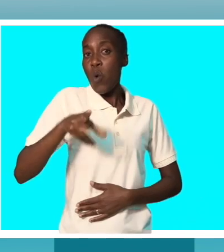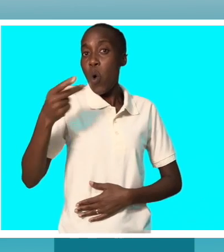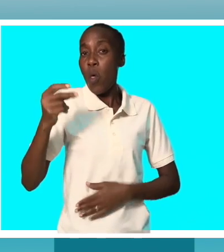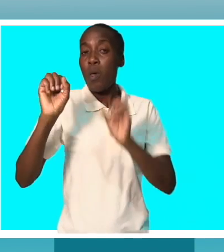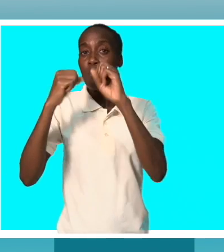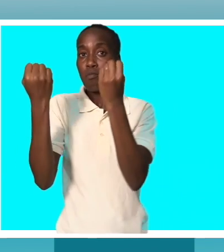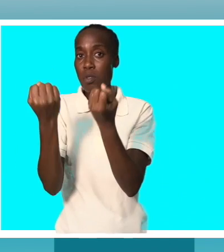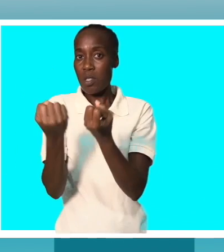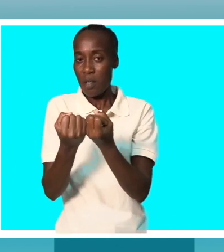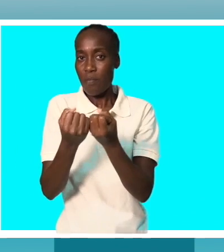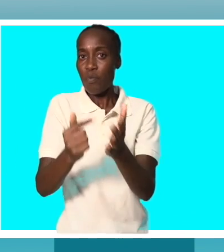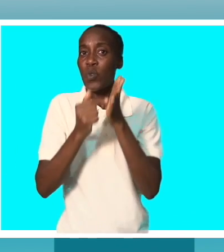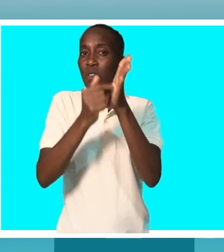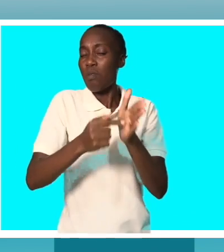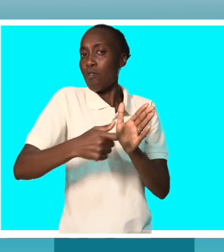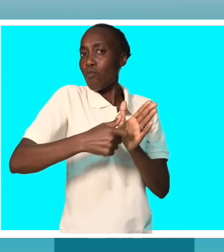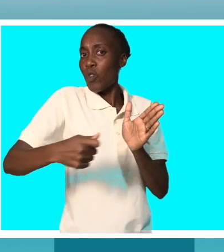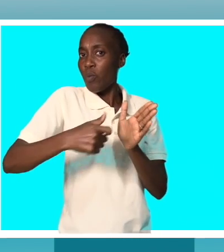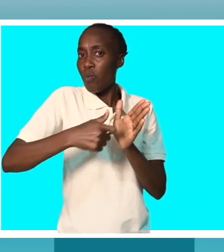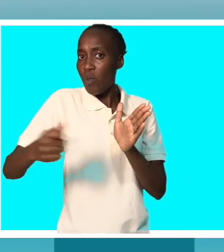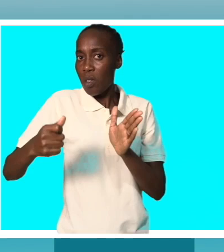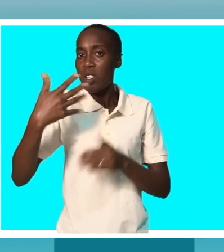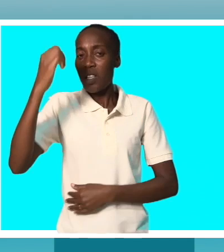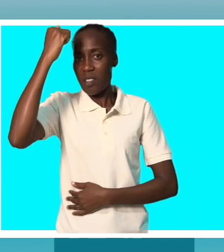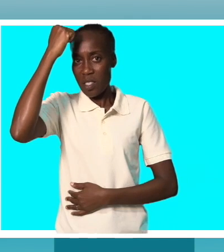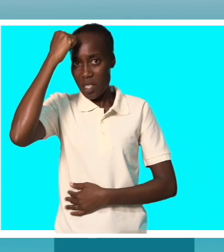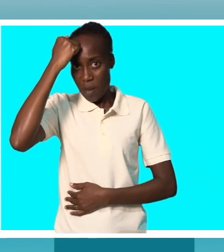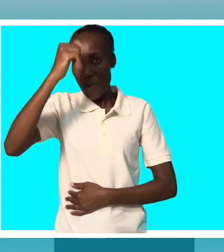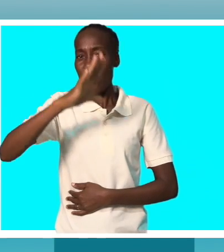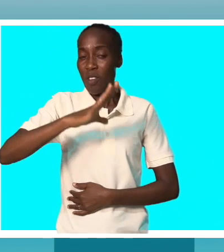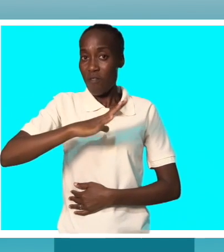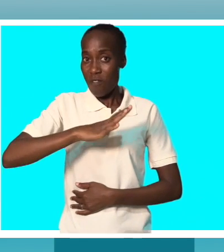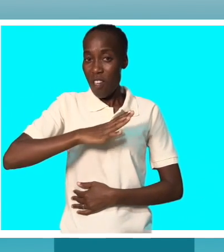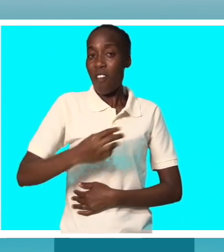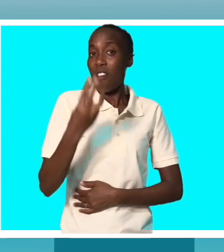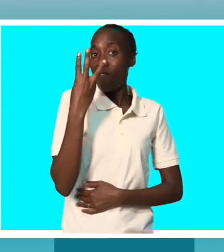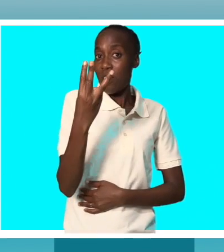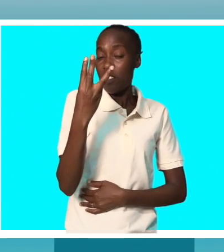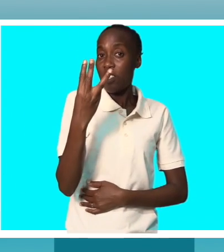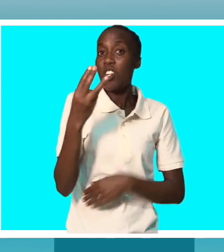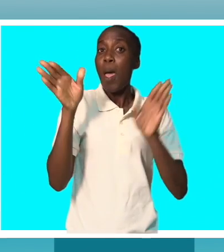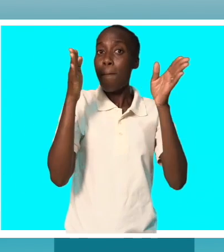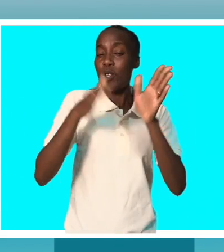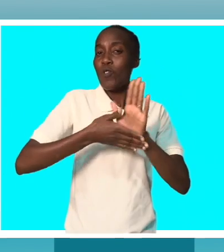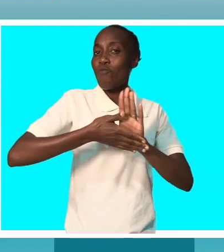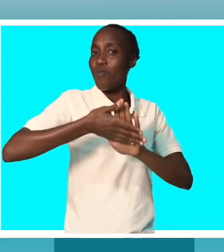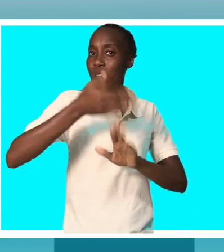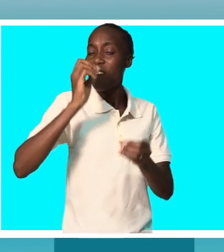organizações a seguirem o exemplo. Sabemos hoje que já três empresas aderiram.